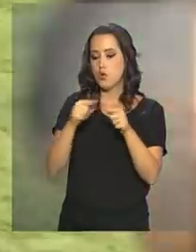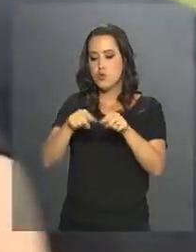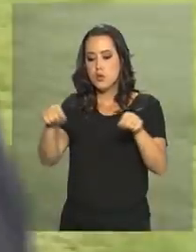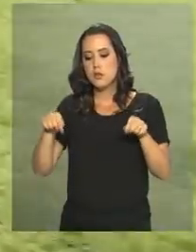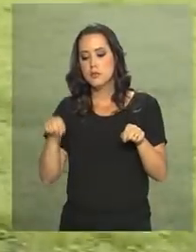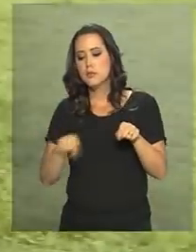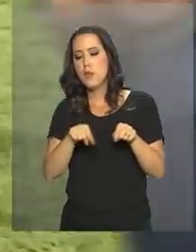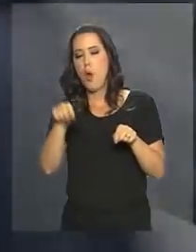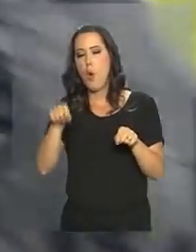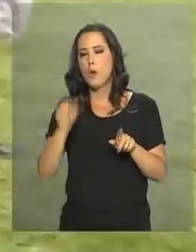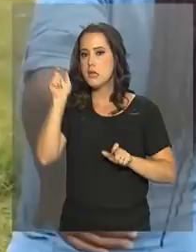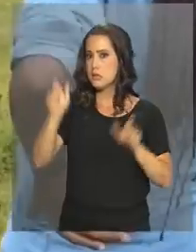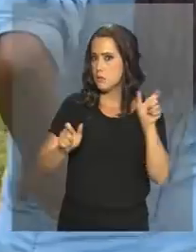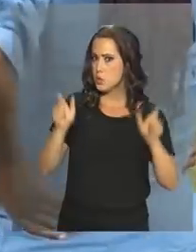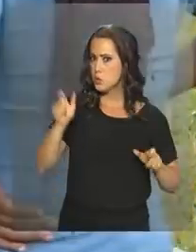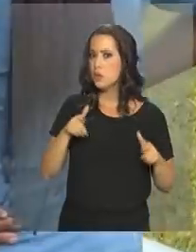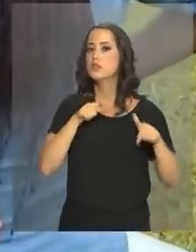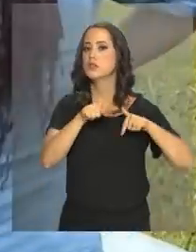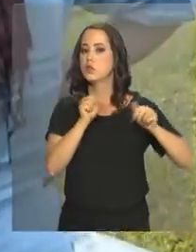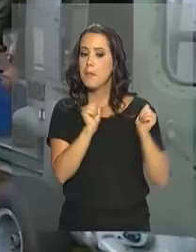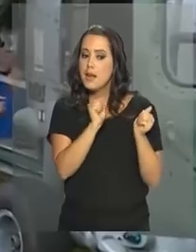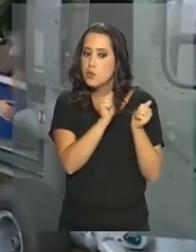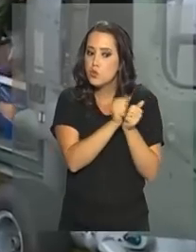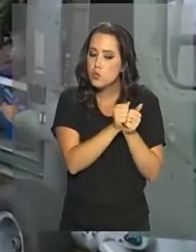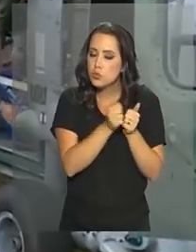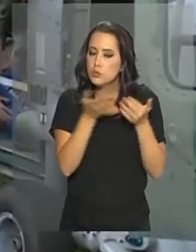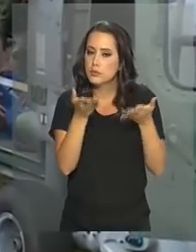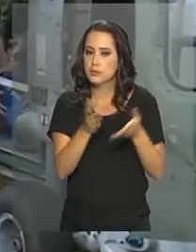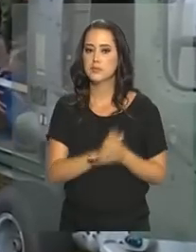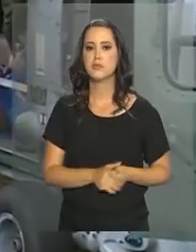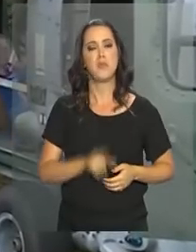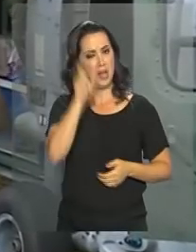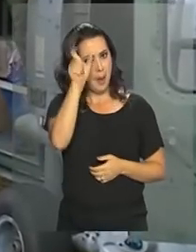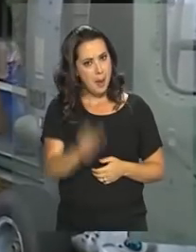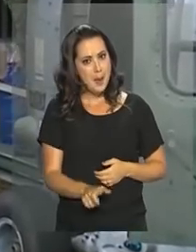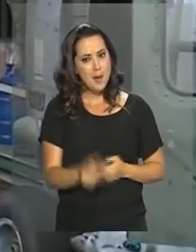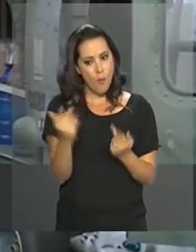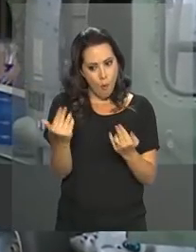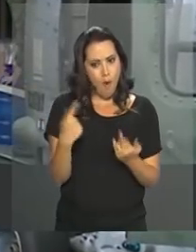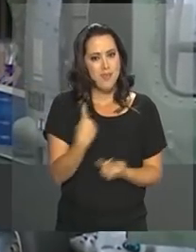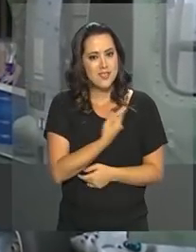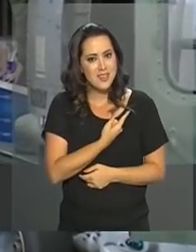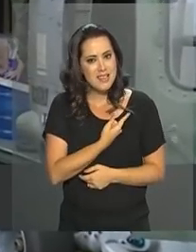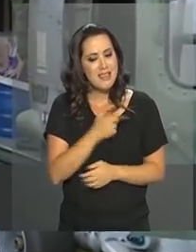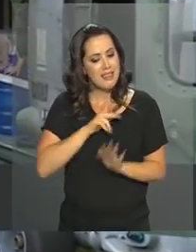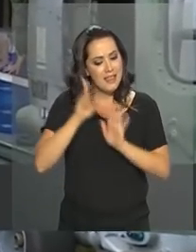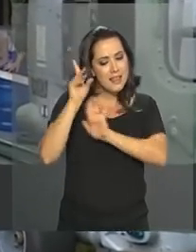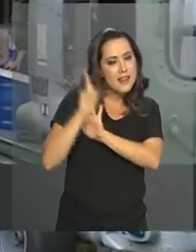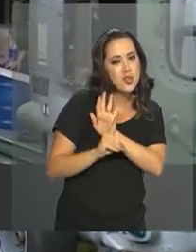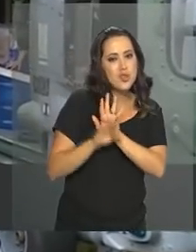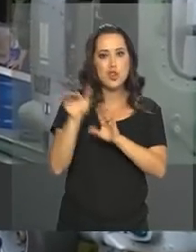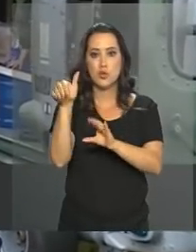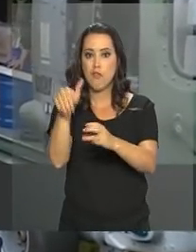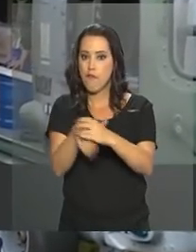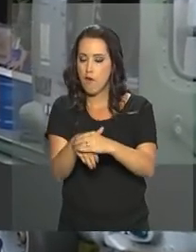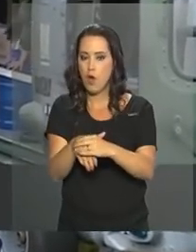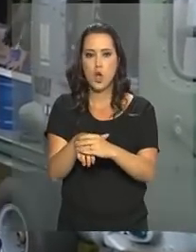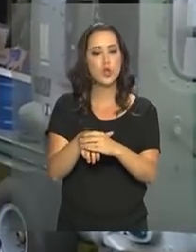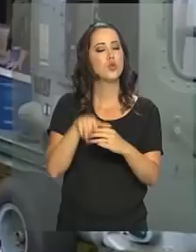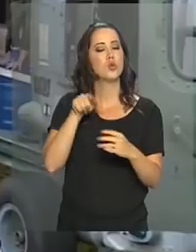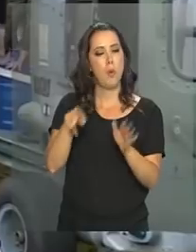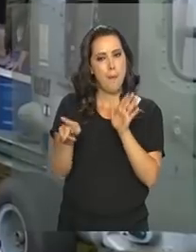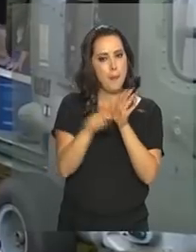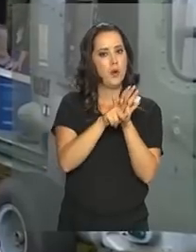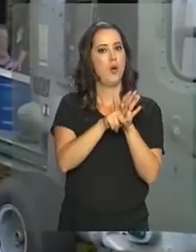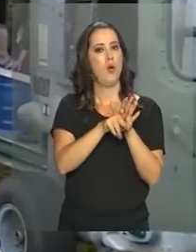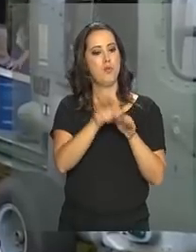aos locais de votação de difícil acesso. São brasileiros como todos nós, então há o direito de exercício do sufrágio universal, está